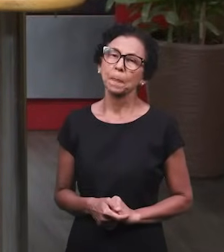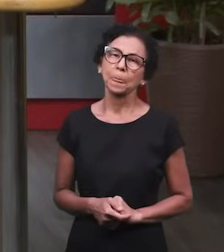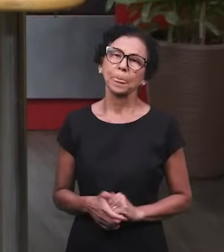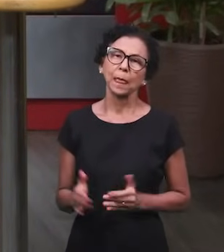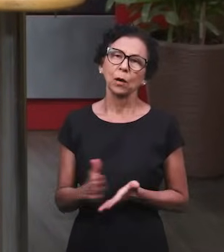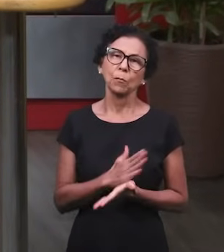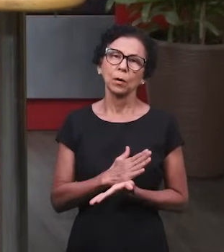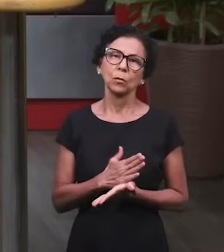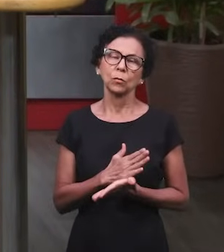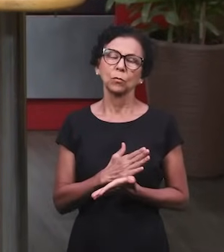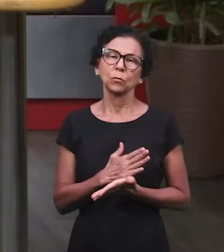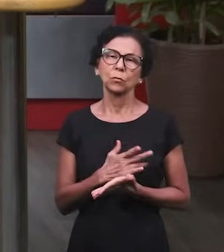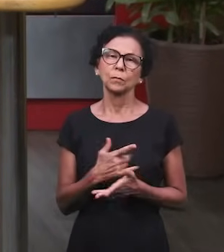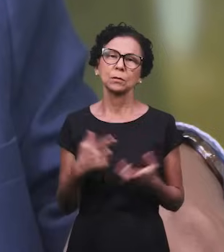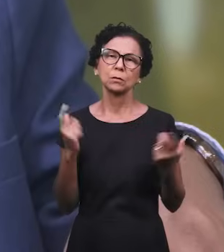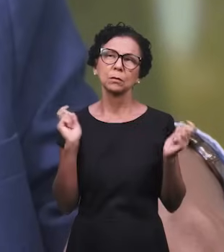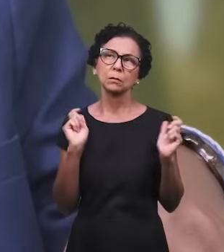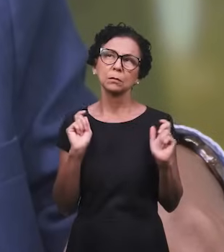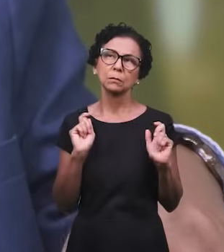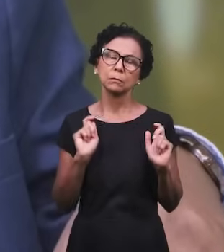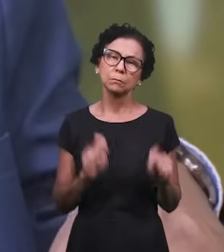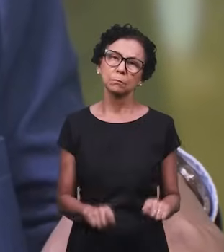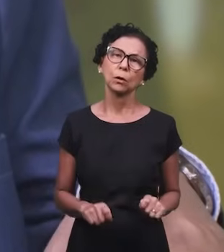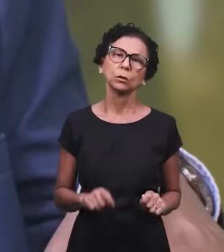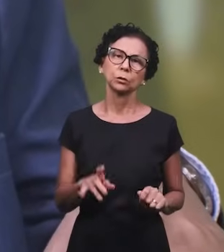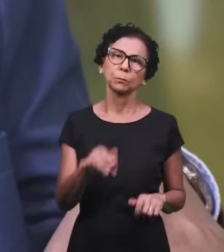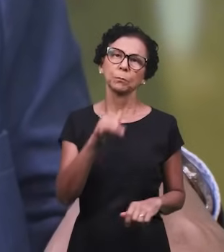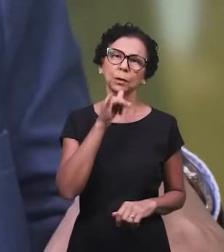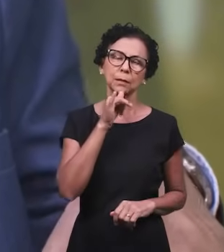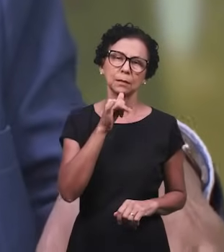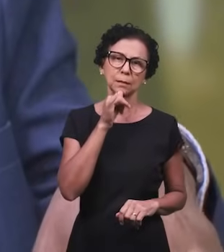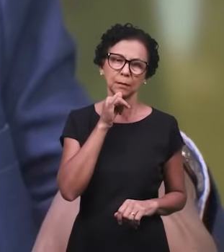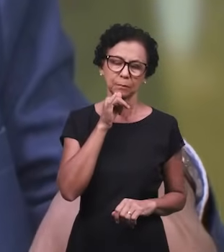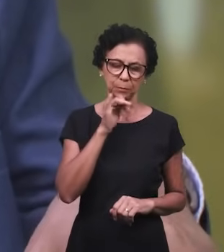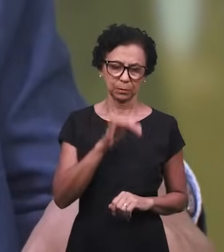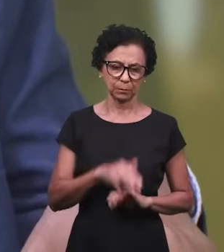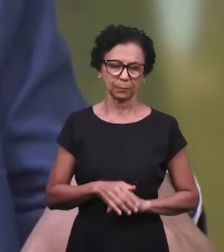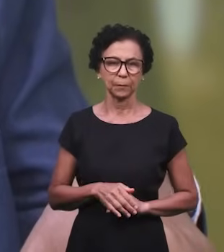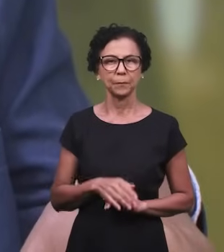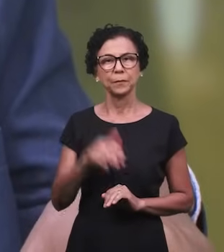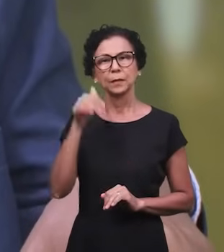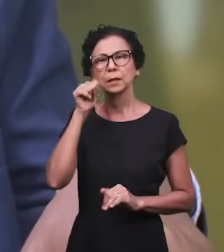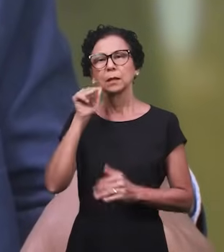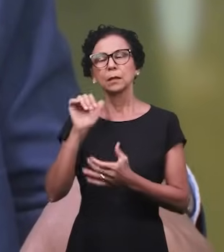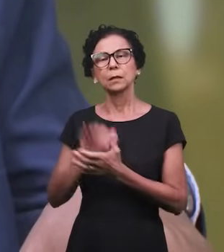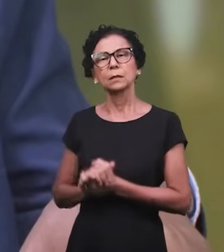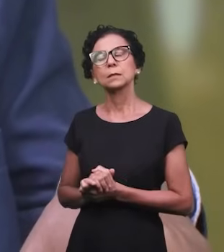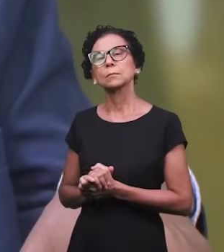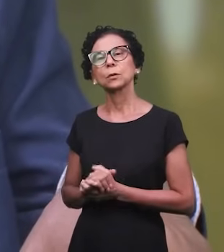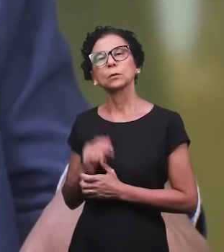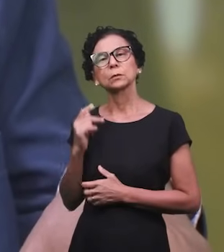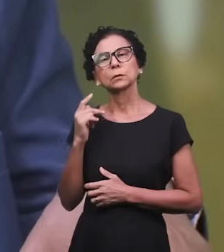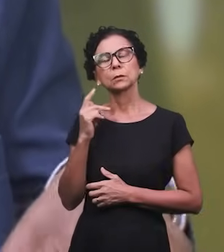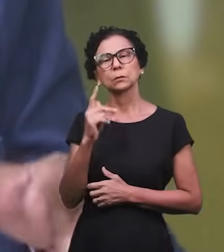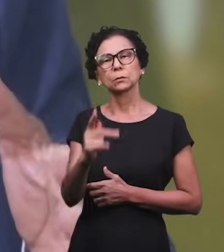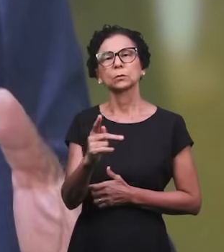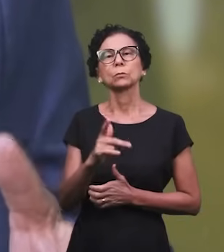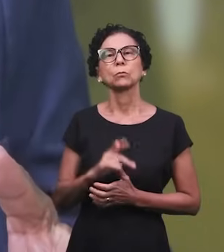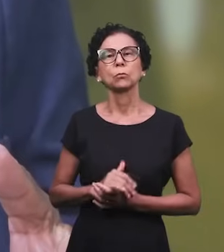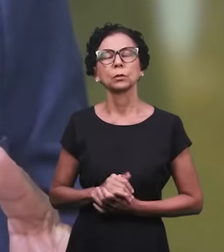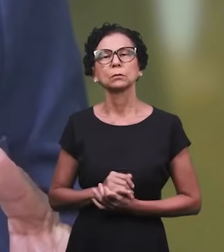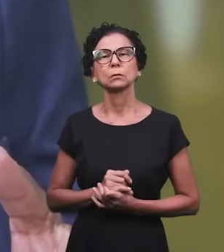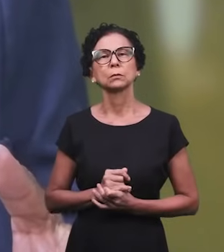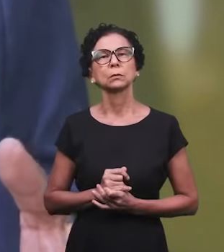criar irritabilidade dentro do seu lar por exemplo a sua esposa ela chega hoje hoje as